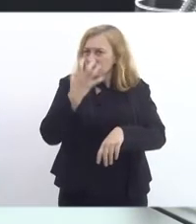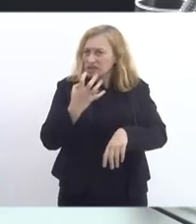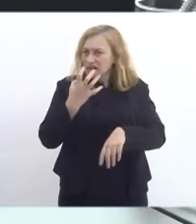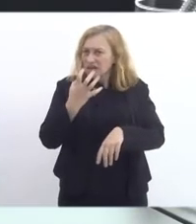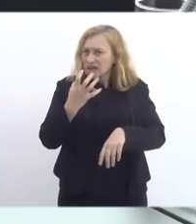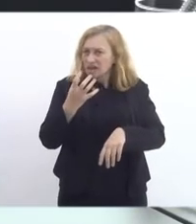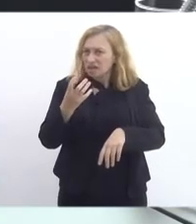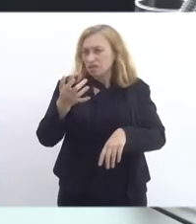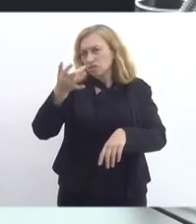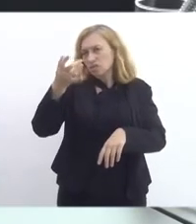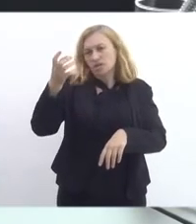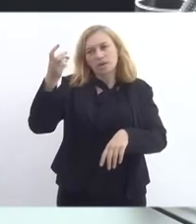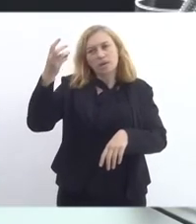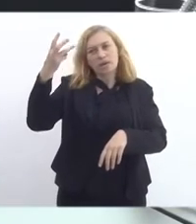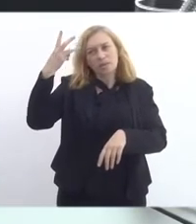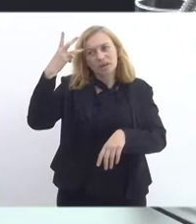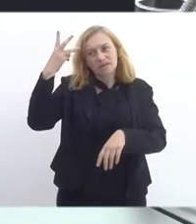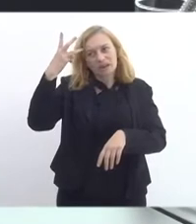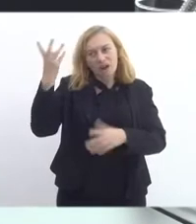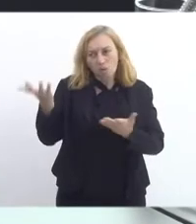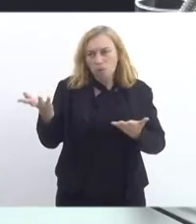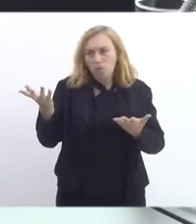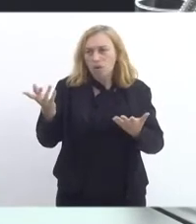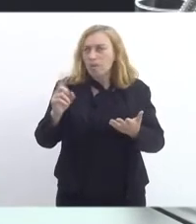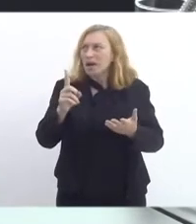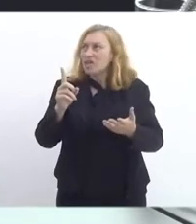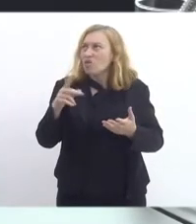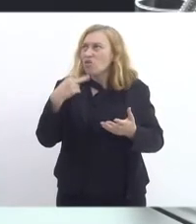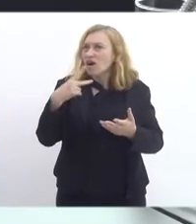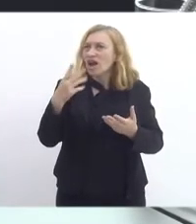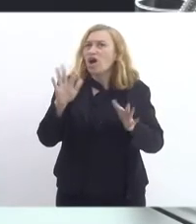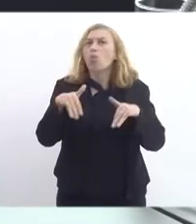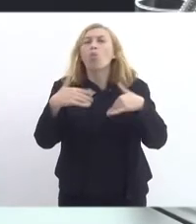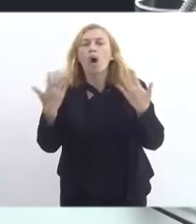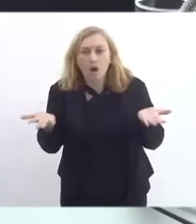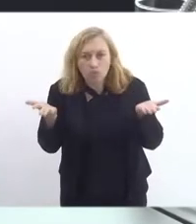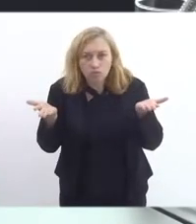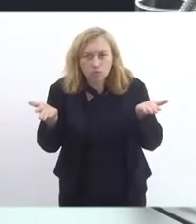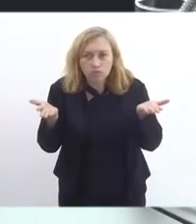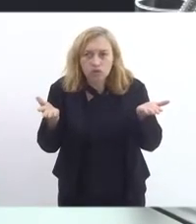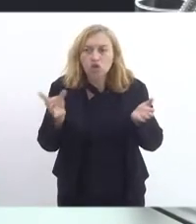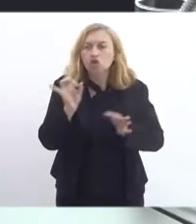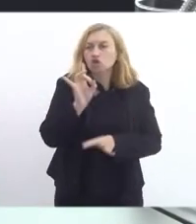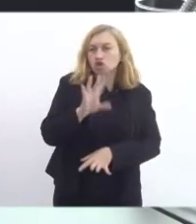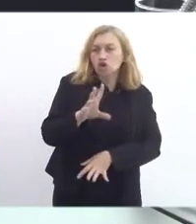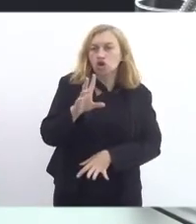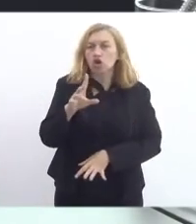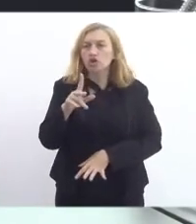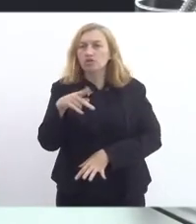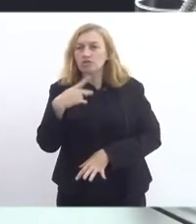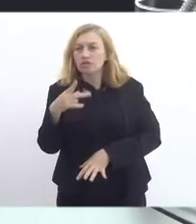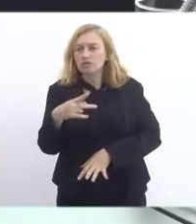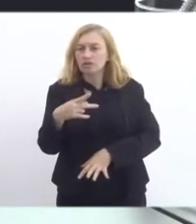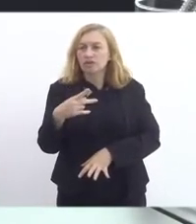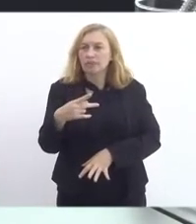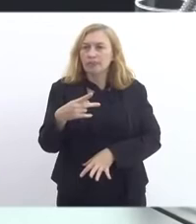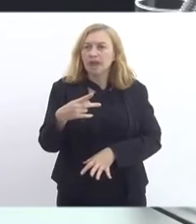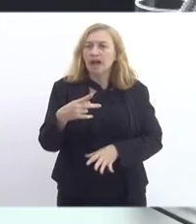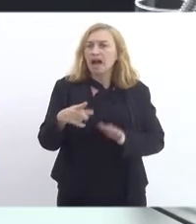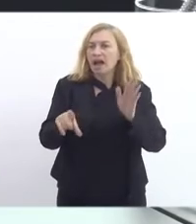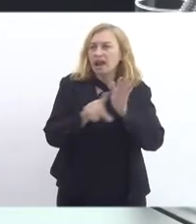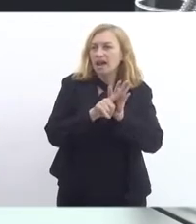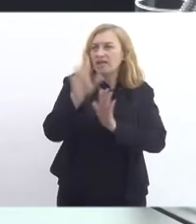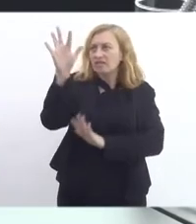mental. E ela não explicita quais são. Né? Uhum. Ela diz, porque a legislação federal já